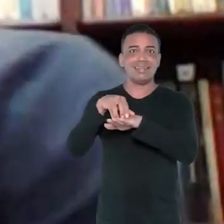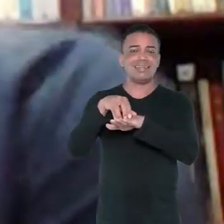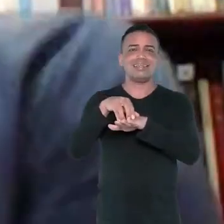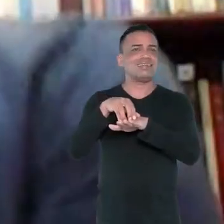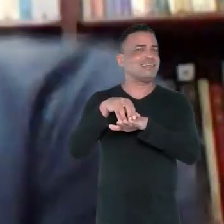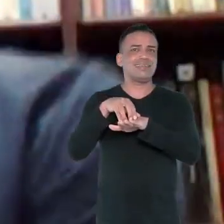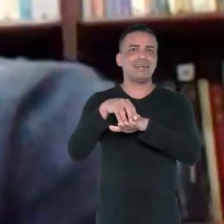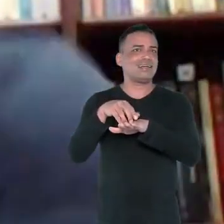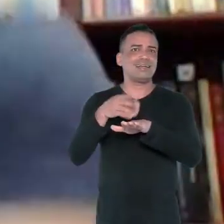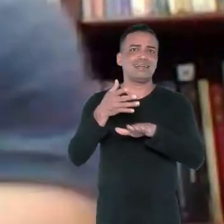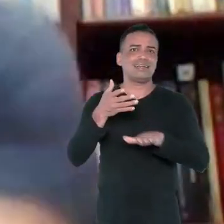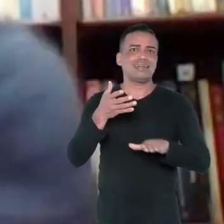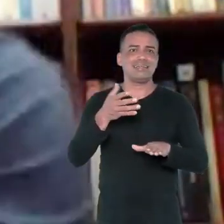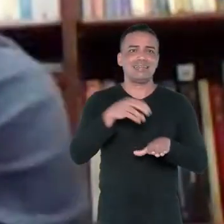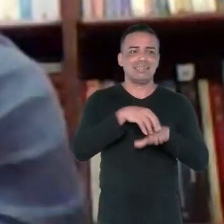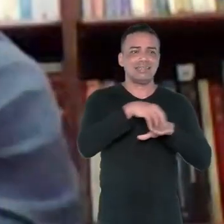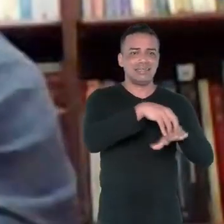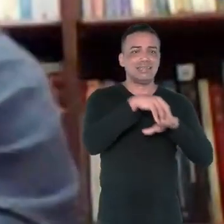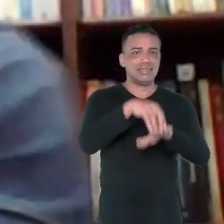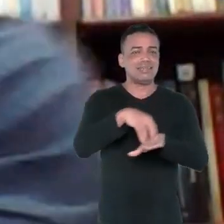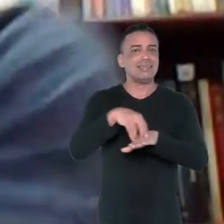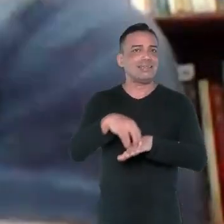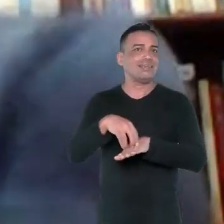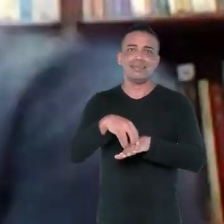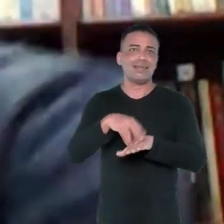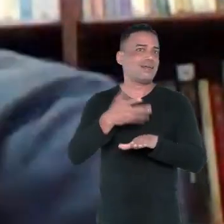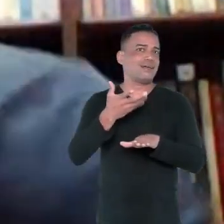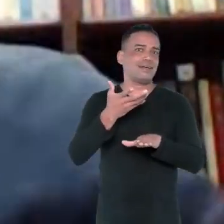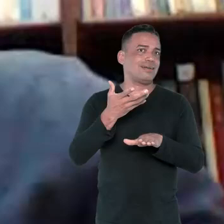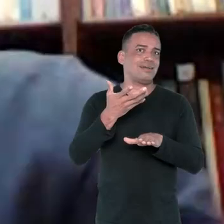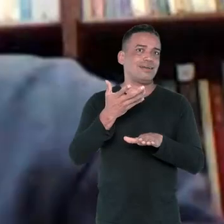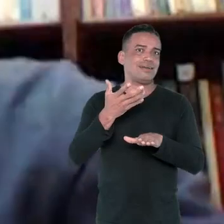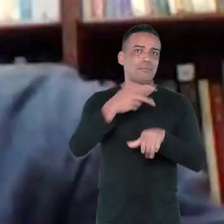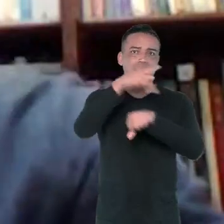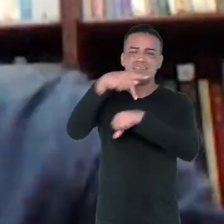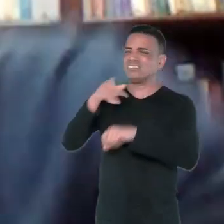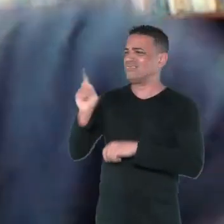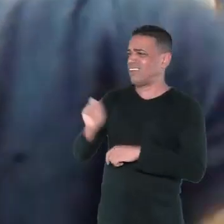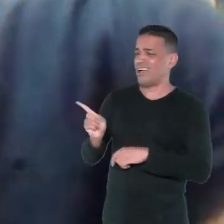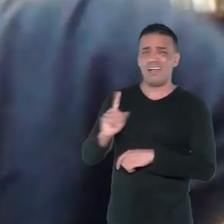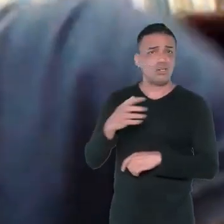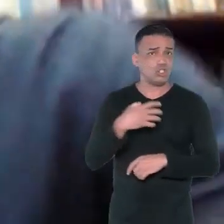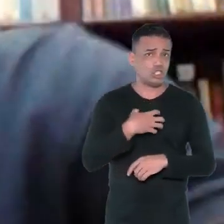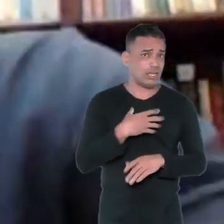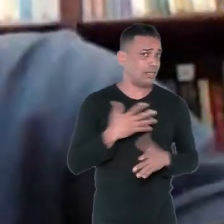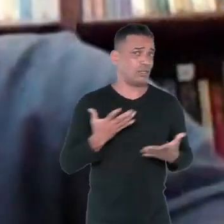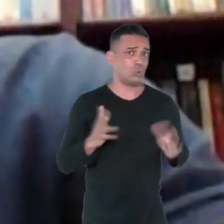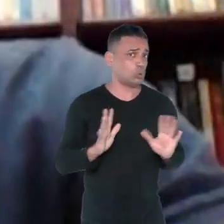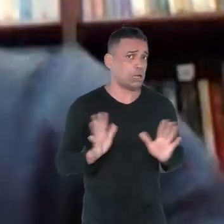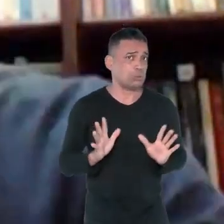não ficou muito guia turístico, não? Aí eles falaram, não, de jeito nenhum, a coisa